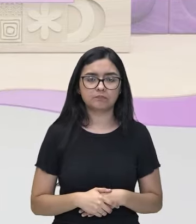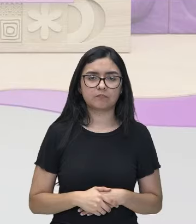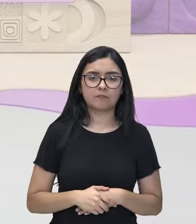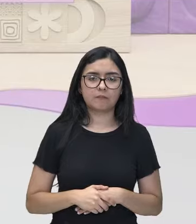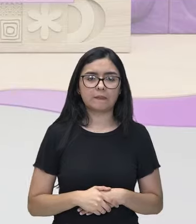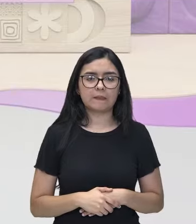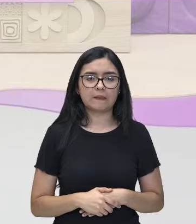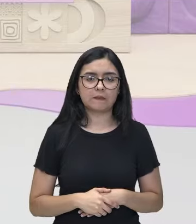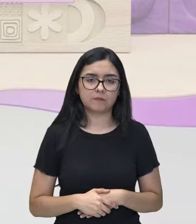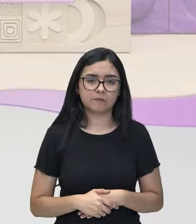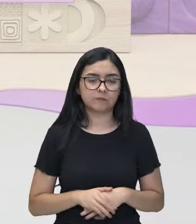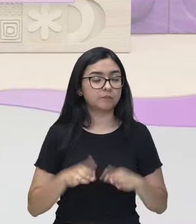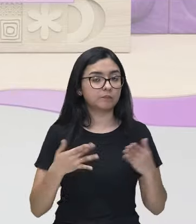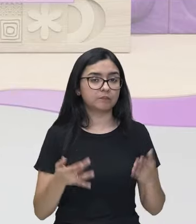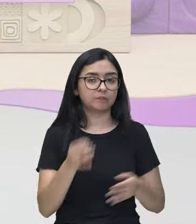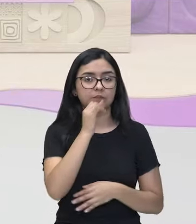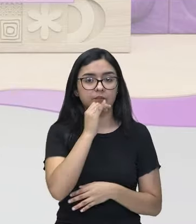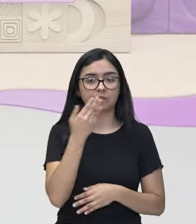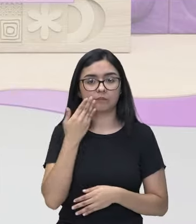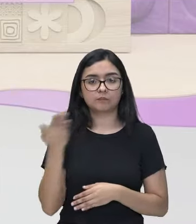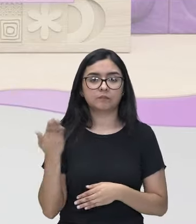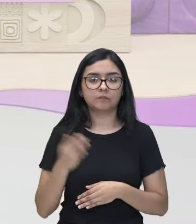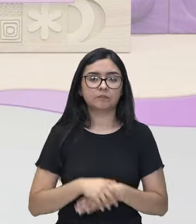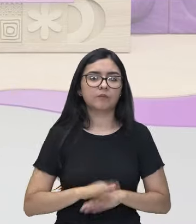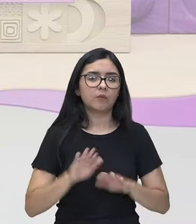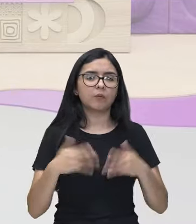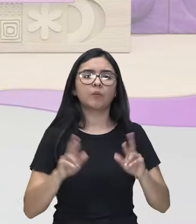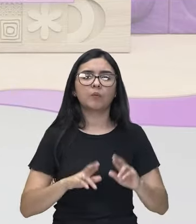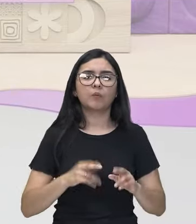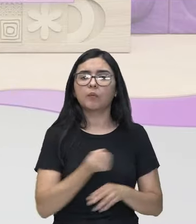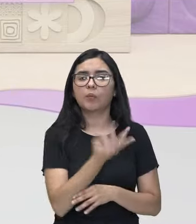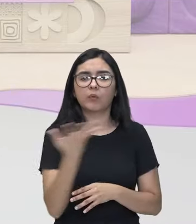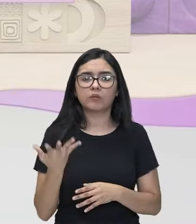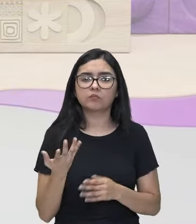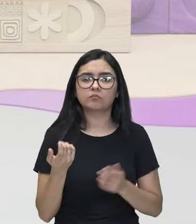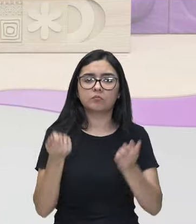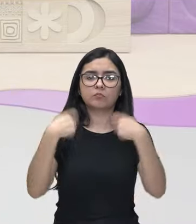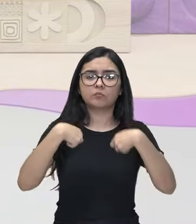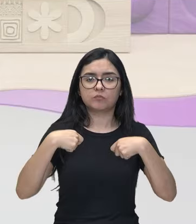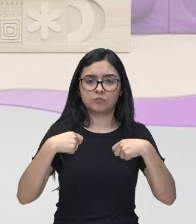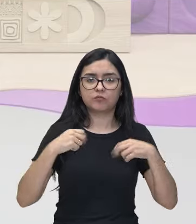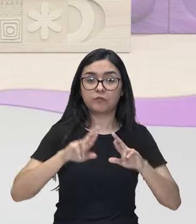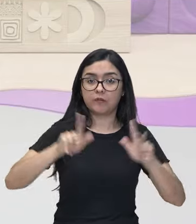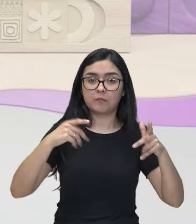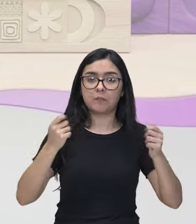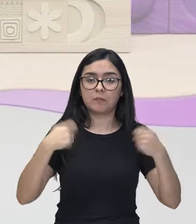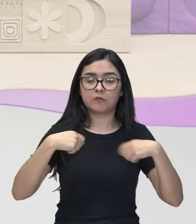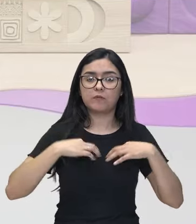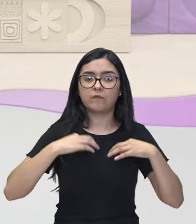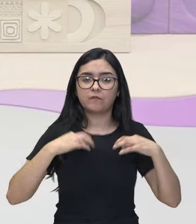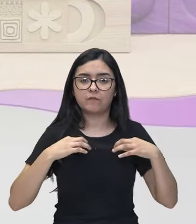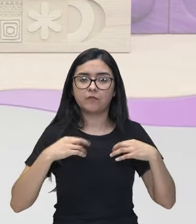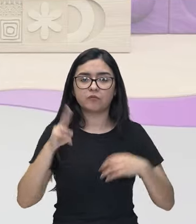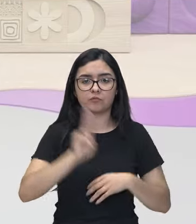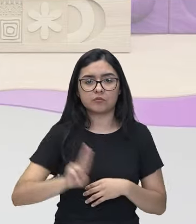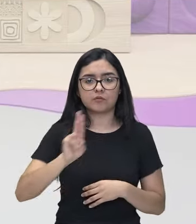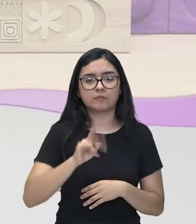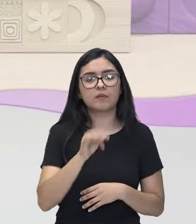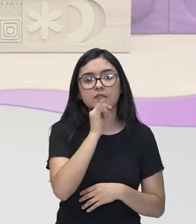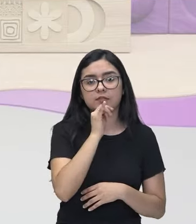diante dessa situação, de quantas maneiras diferentes você poderia se vestir? Observe aí na cartela. Vejam só, você